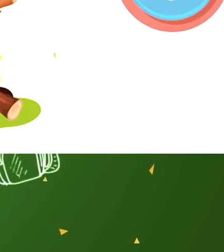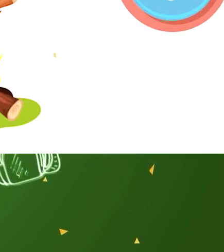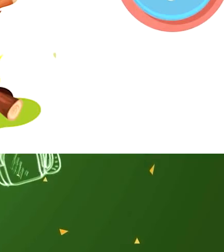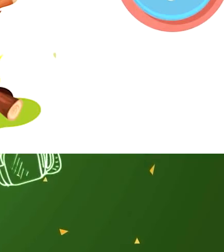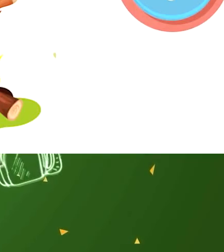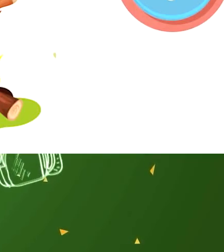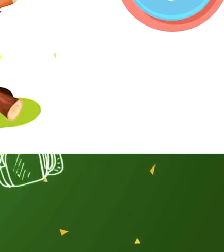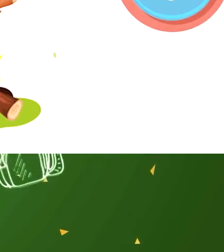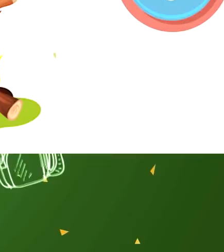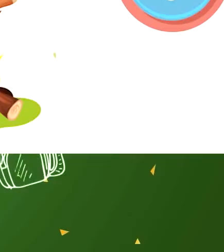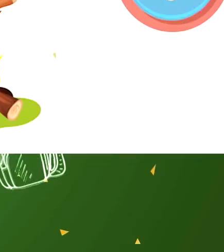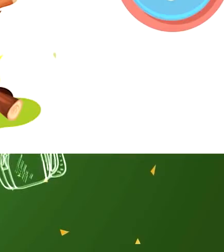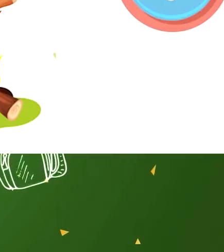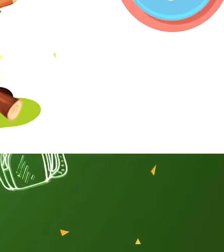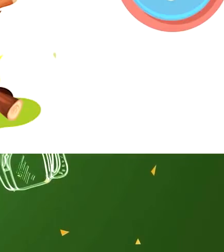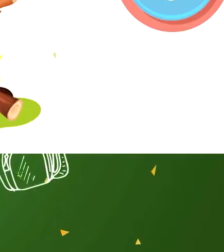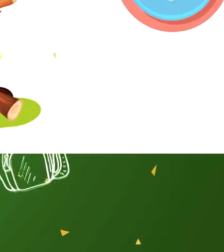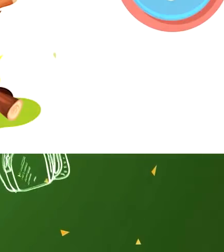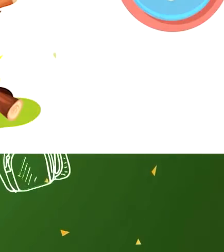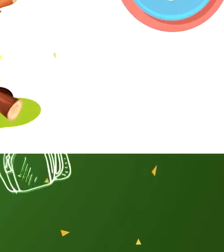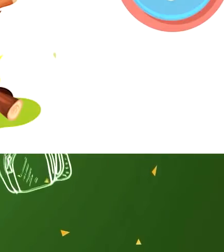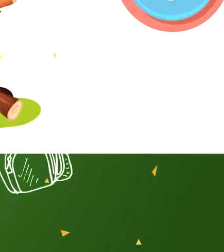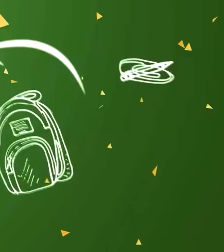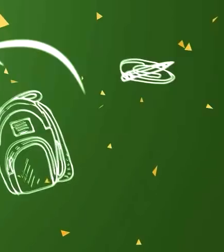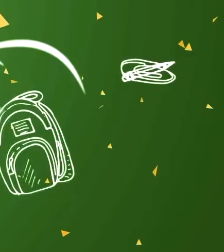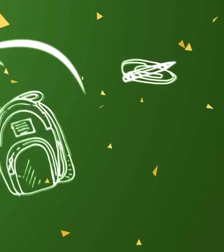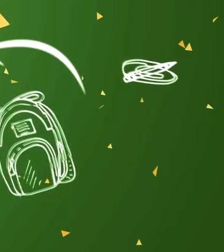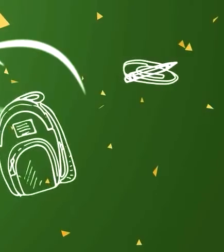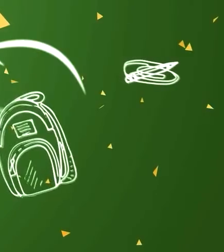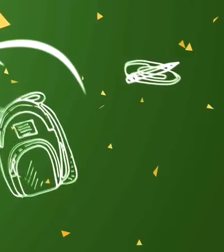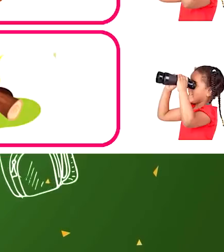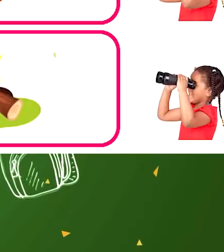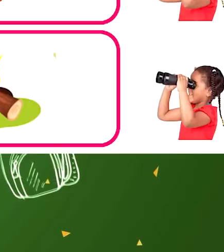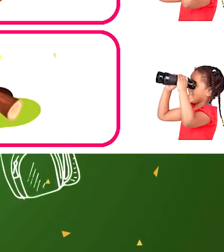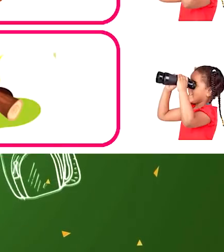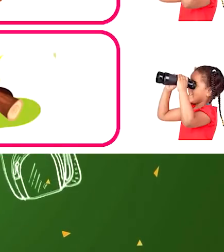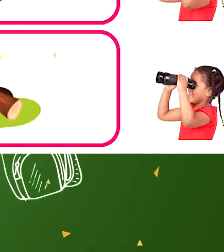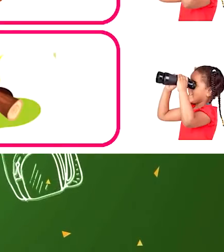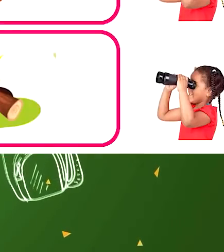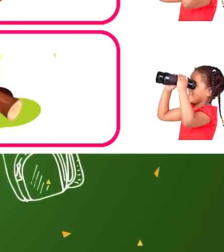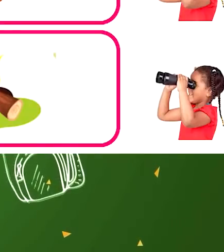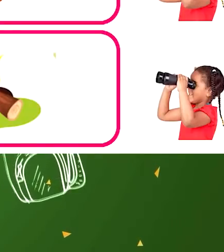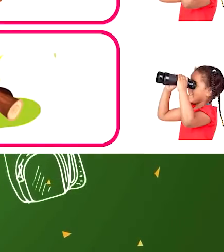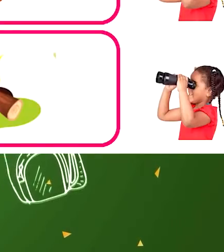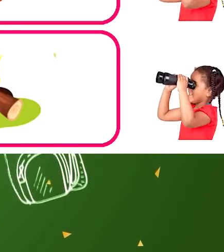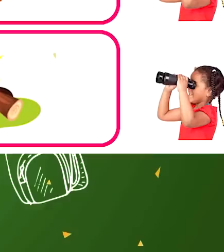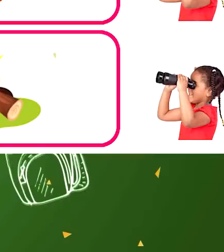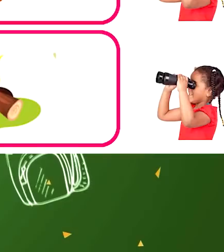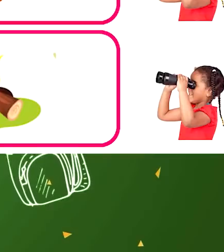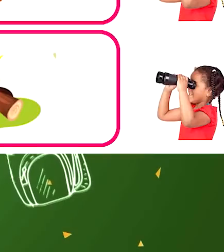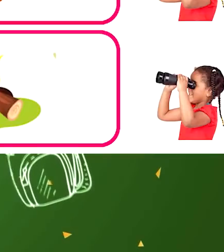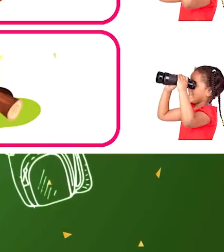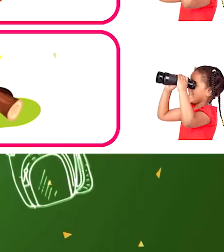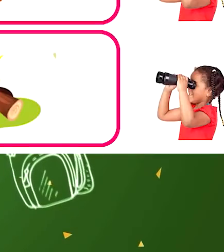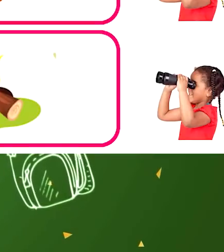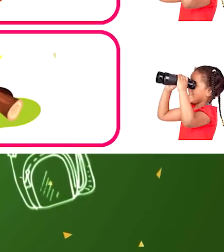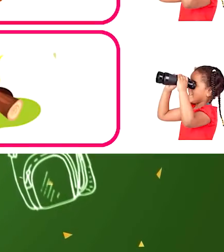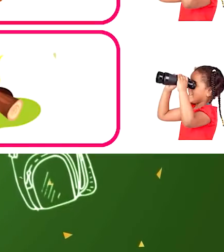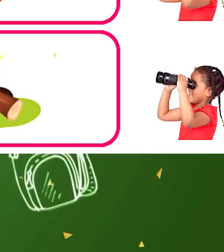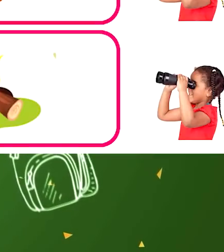Resposta correta? B e C. A B é a